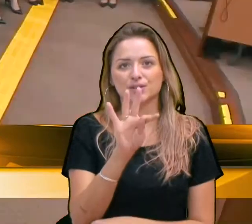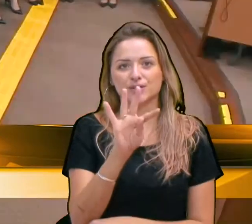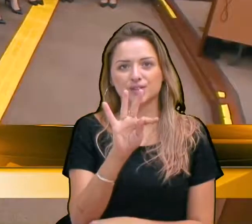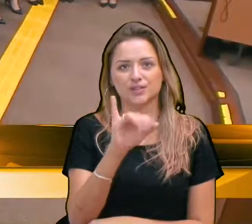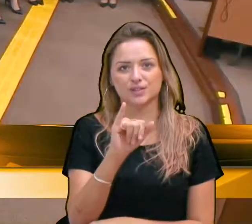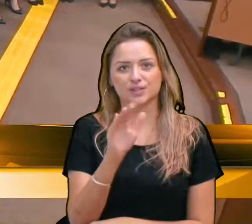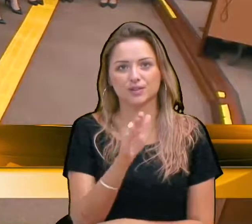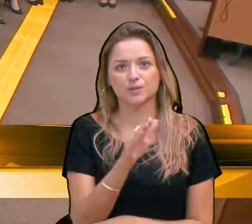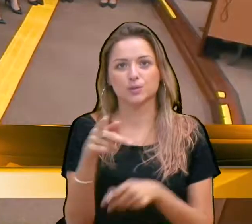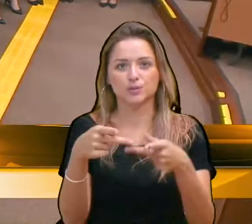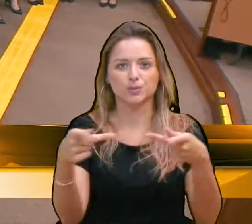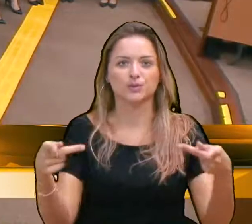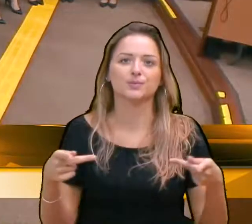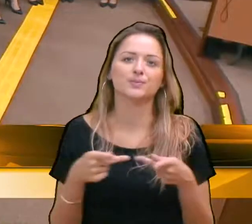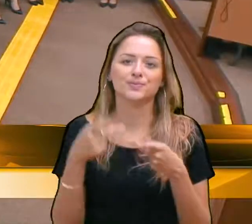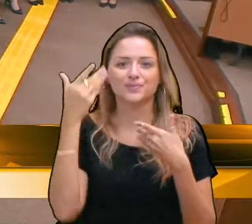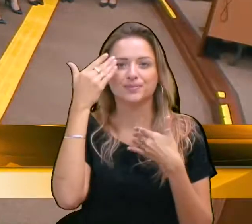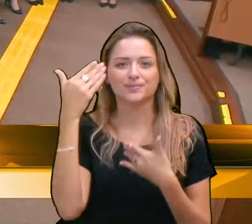Obrigada.